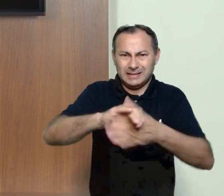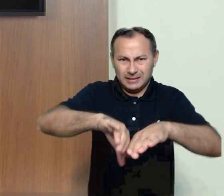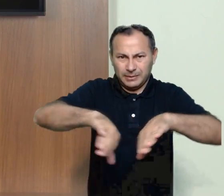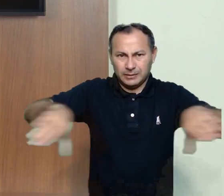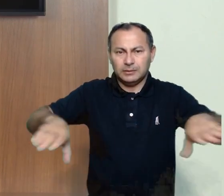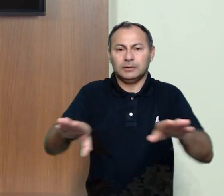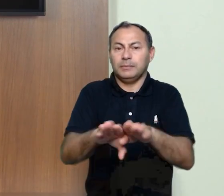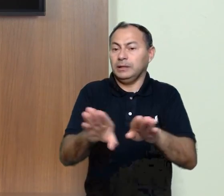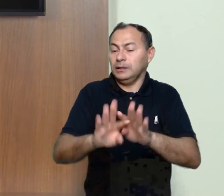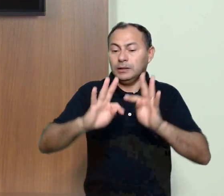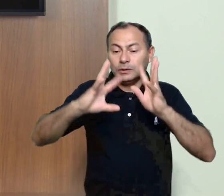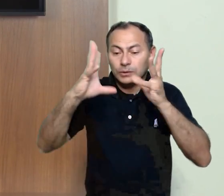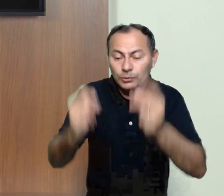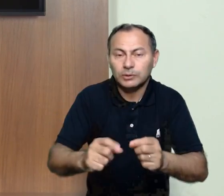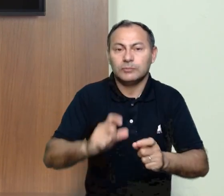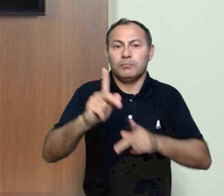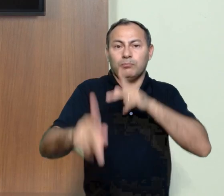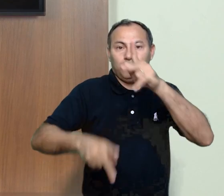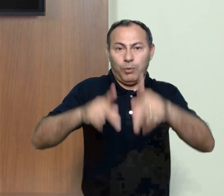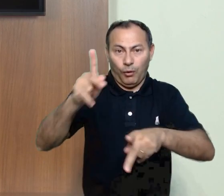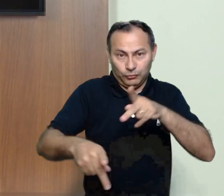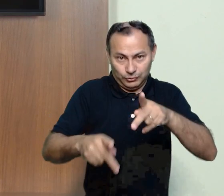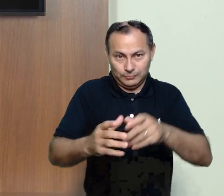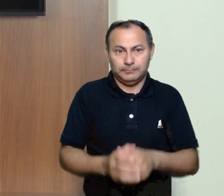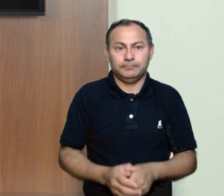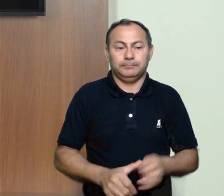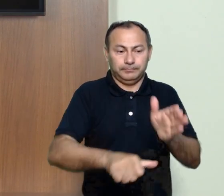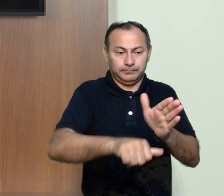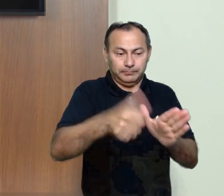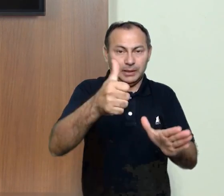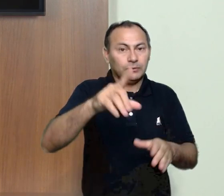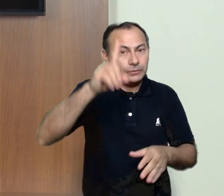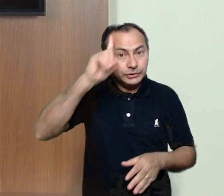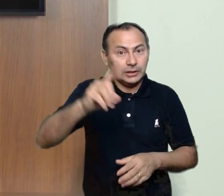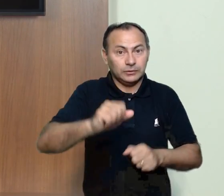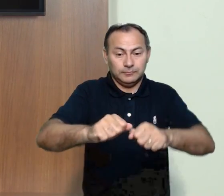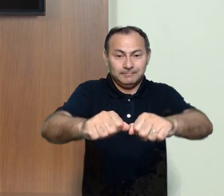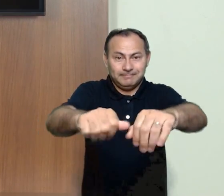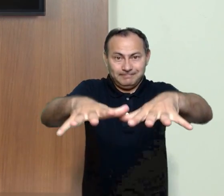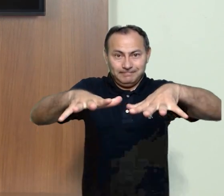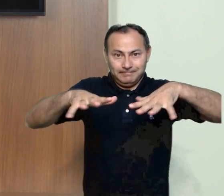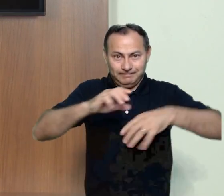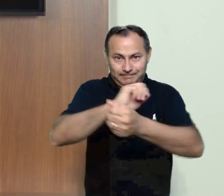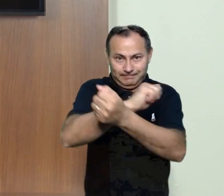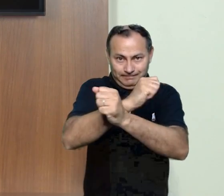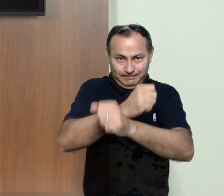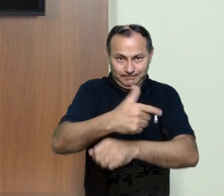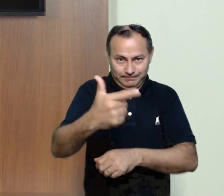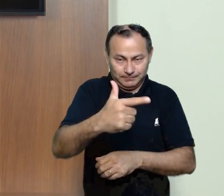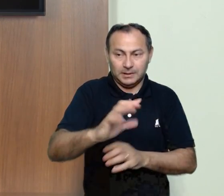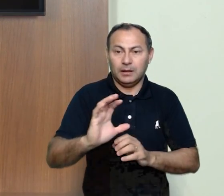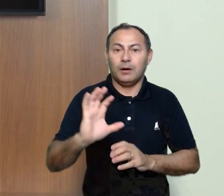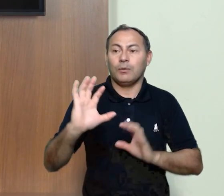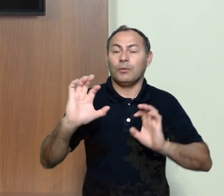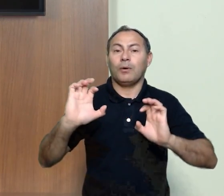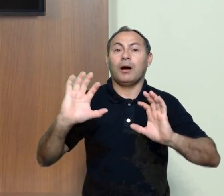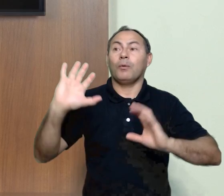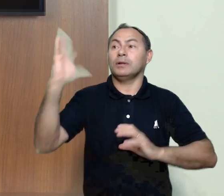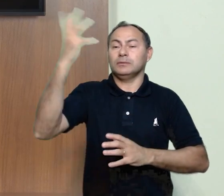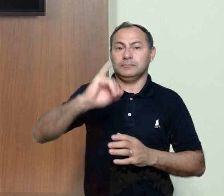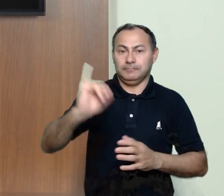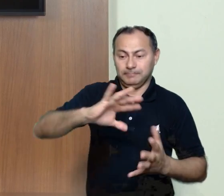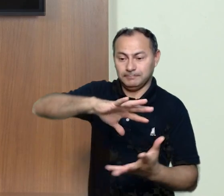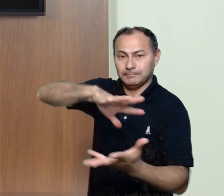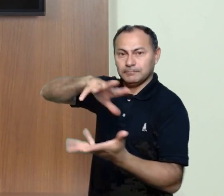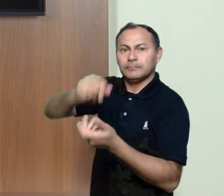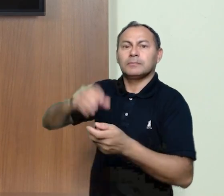e para toda a humanidade. Nos primeiros dias do concílio, um acontecimento